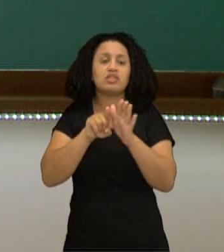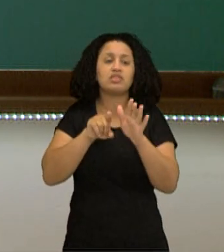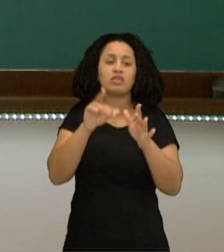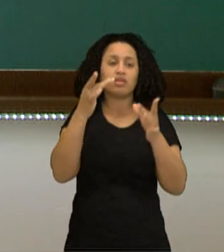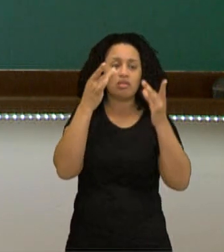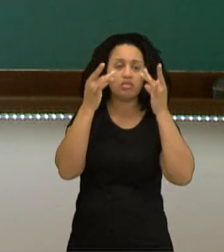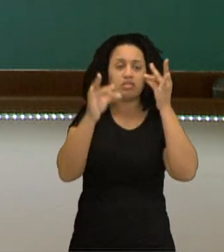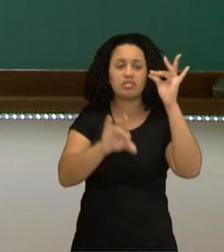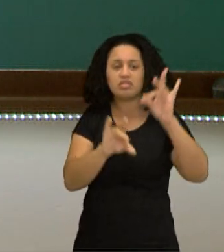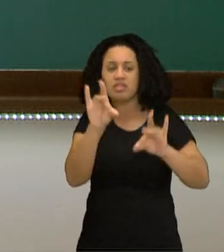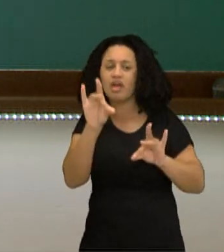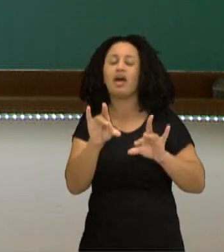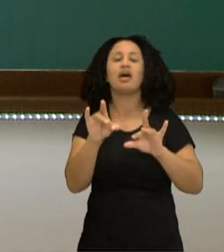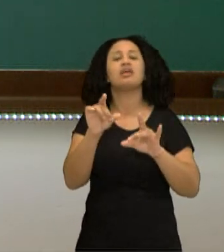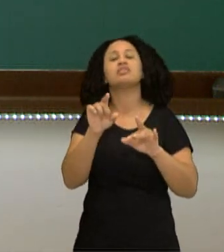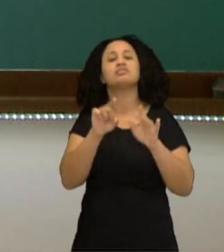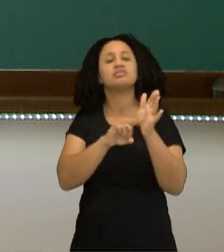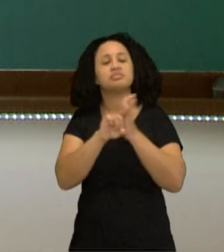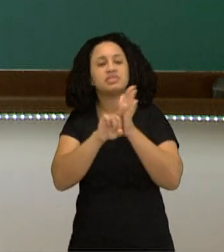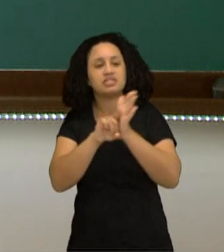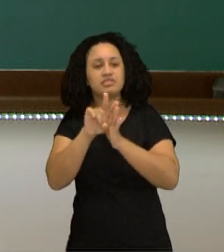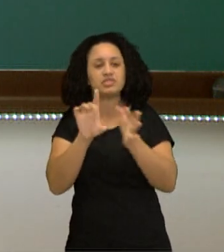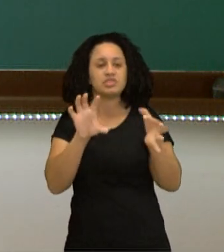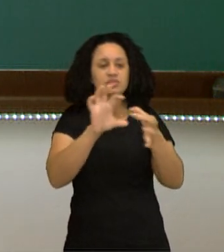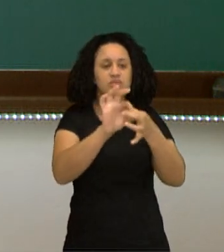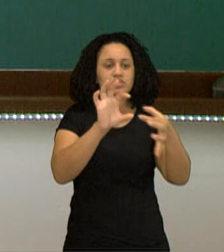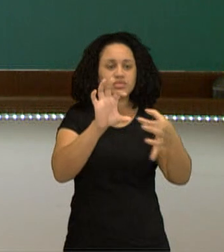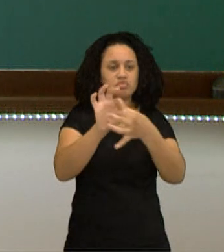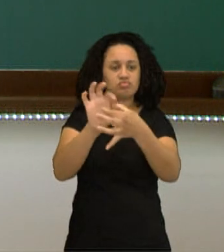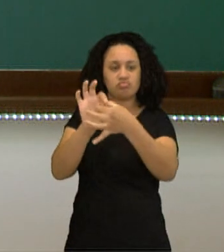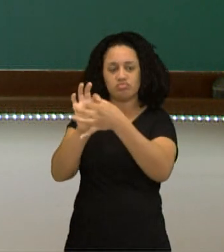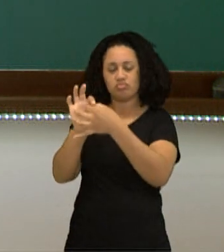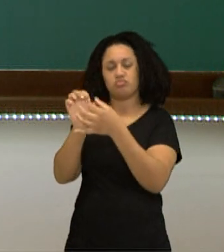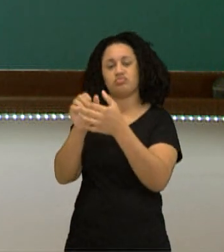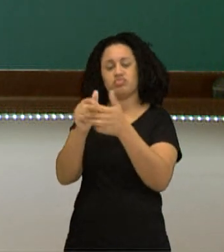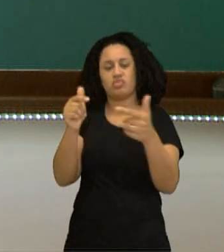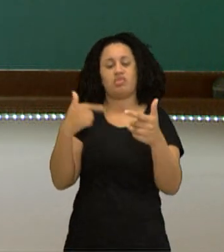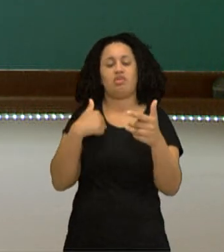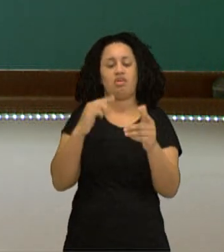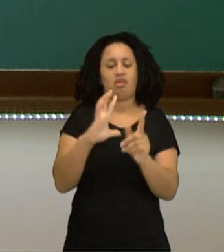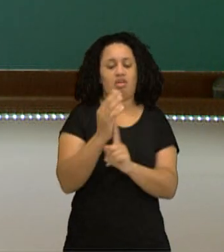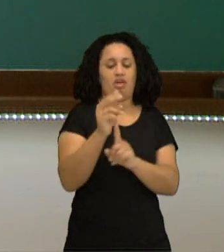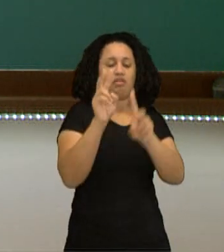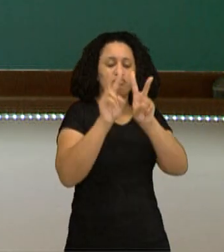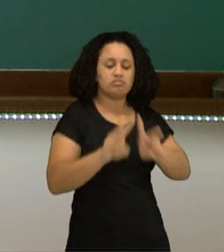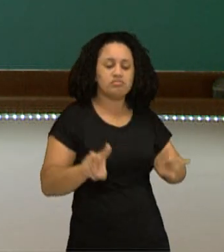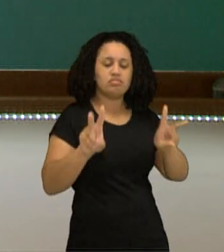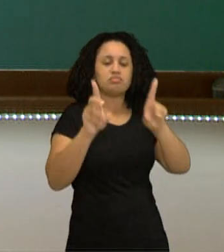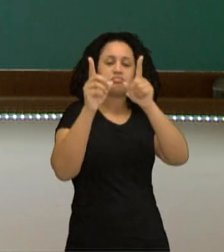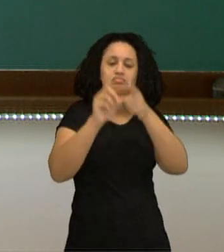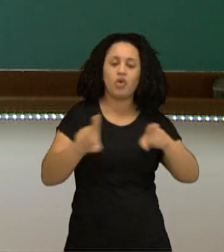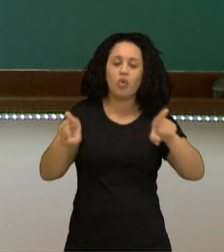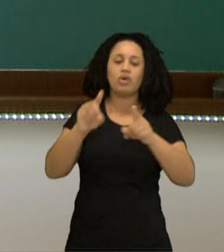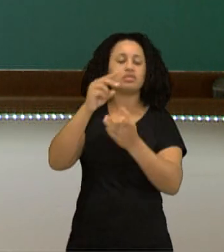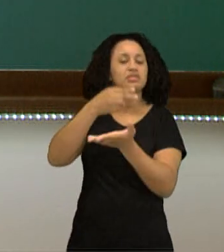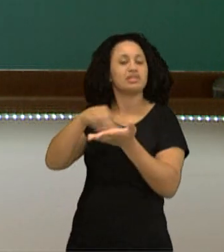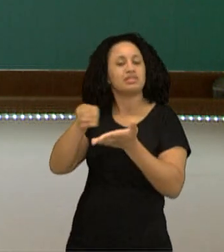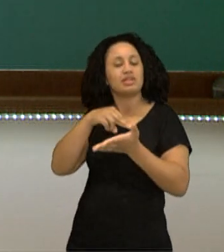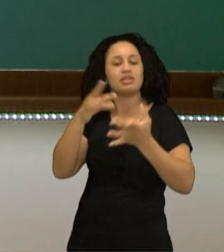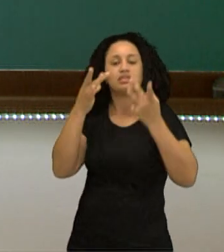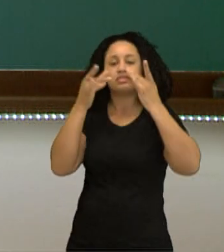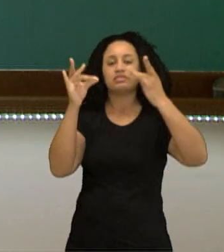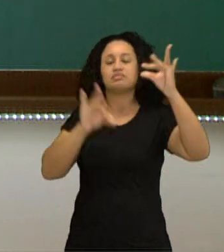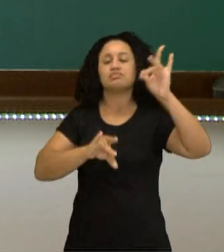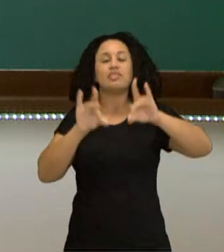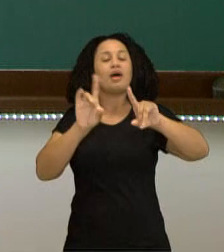essa pesquisa da junção dos elementos artes visuais com música e dança e teatro,